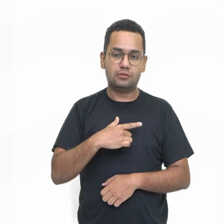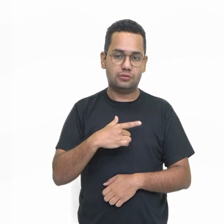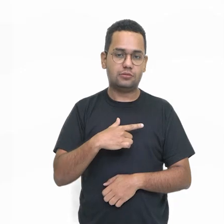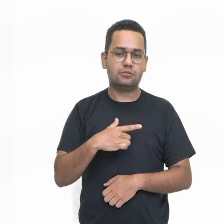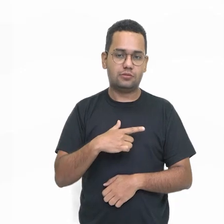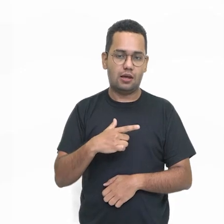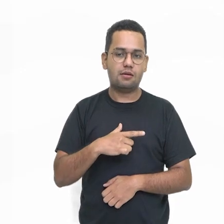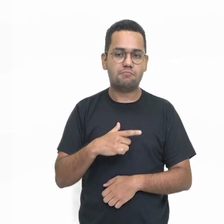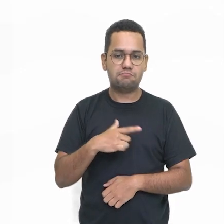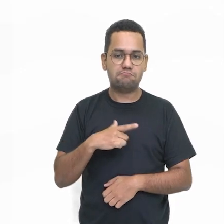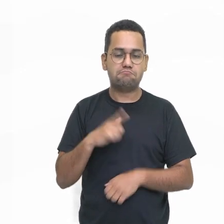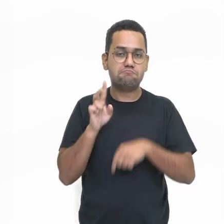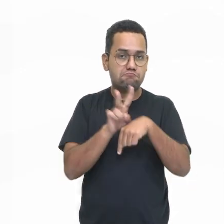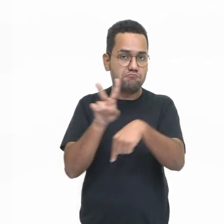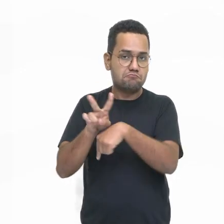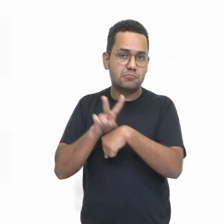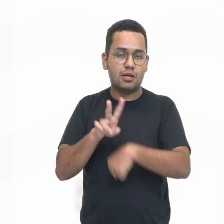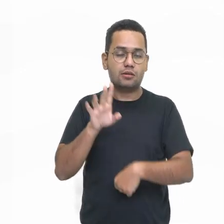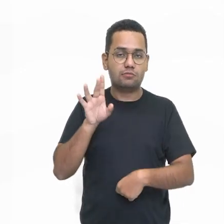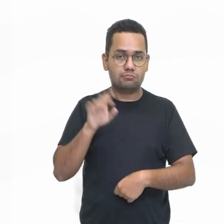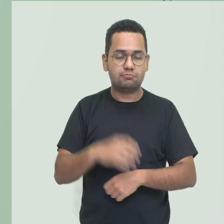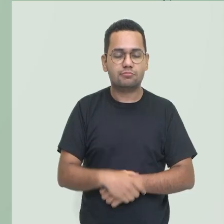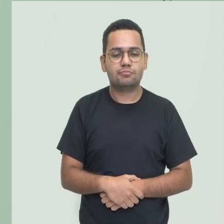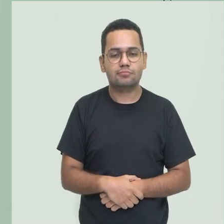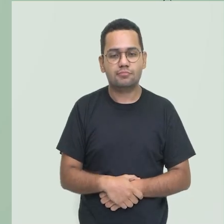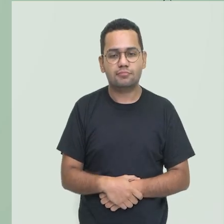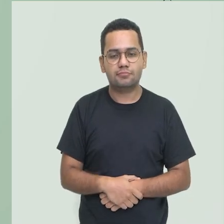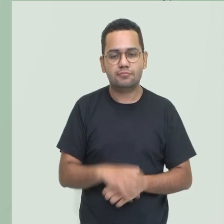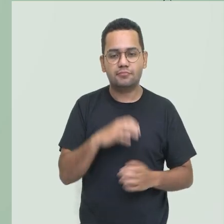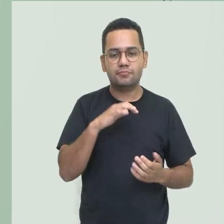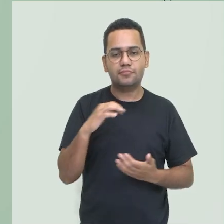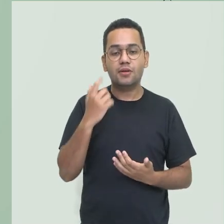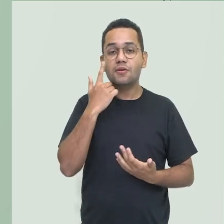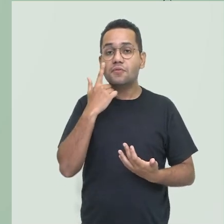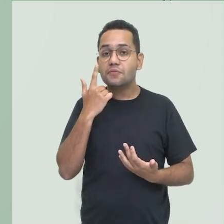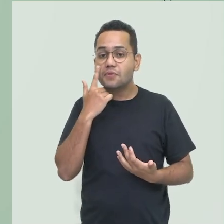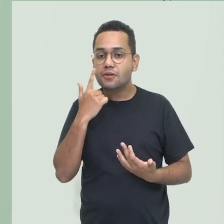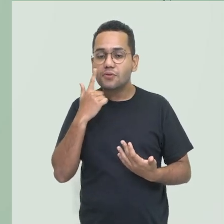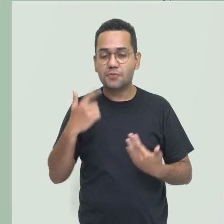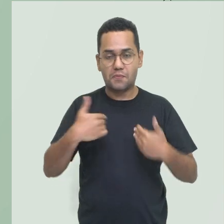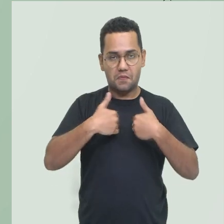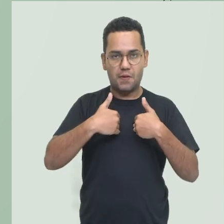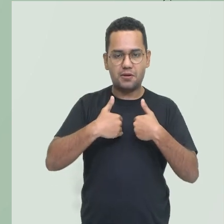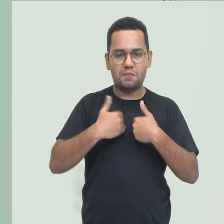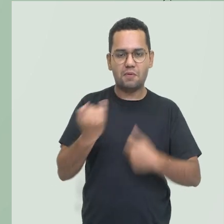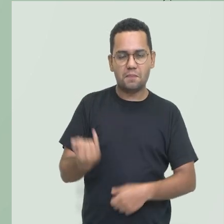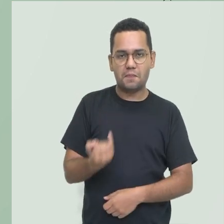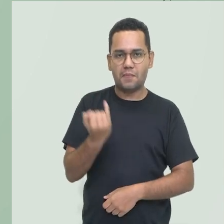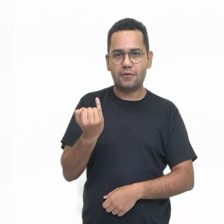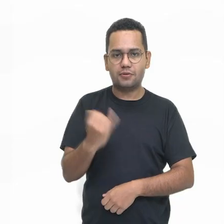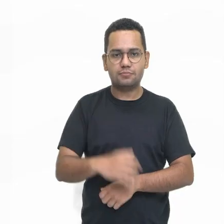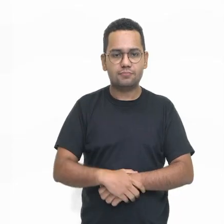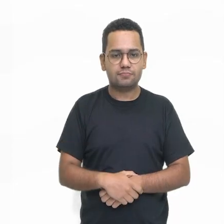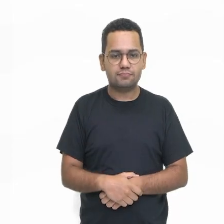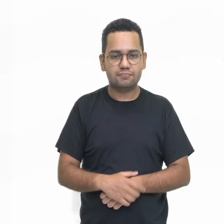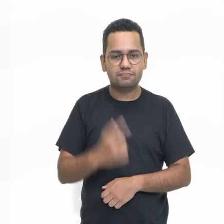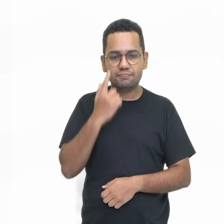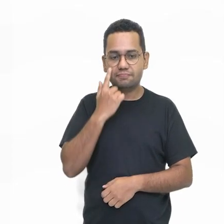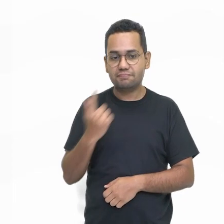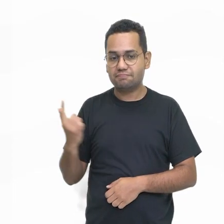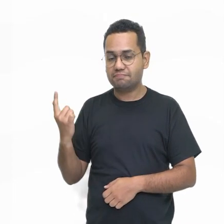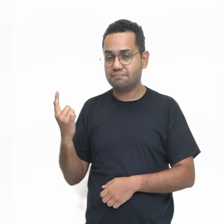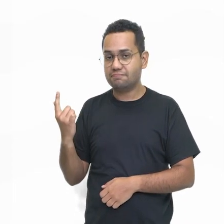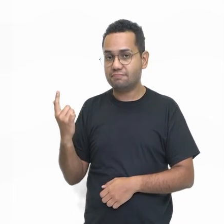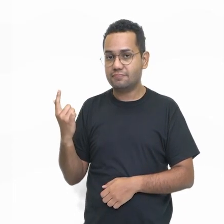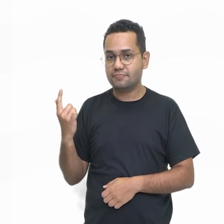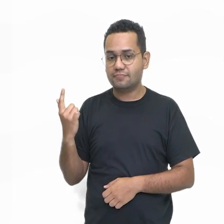ainda está preservada. E aí trago em destaque aí um animal muito interessante para vocês, né, que é o mico-leão, que